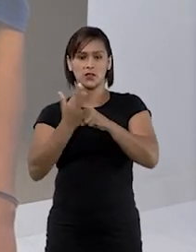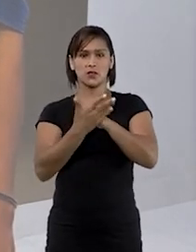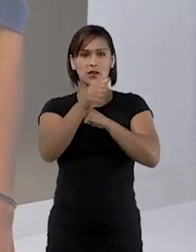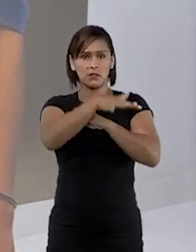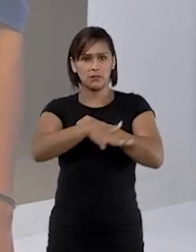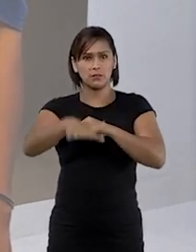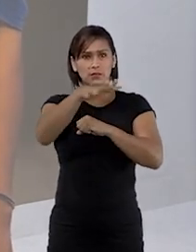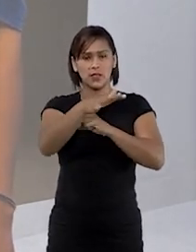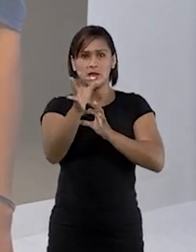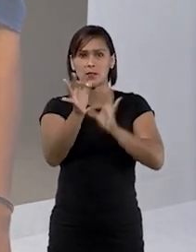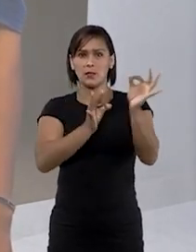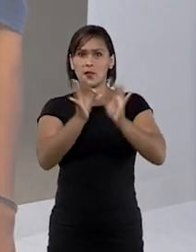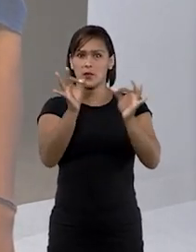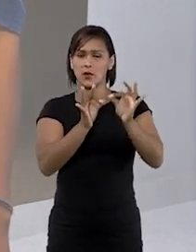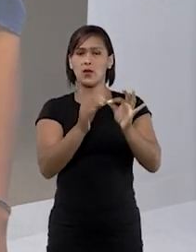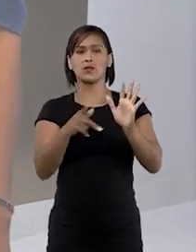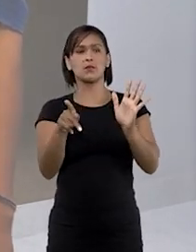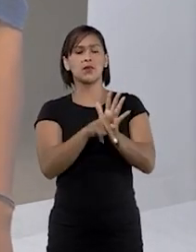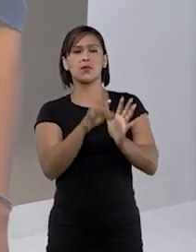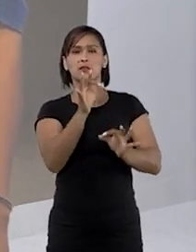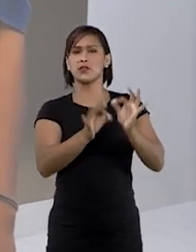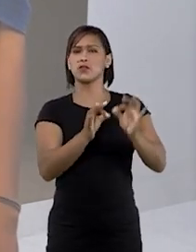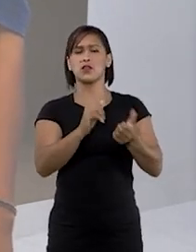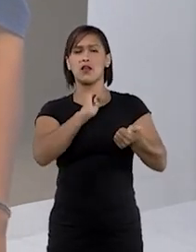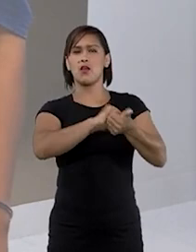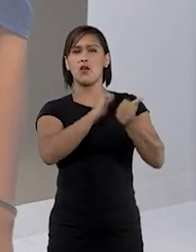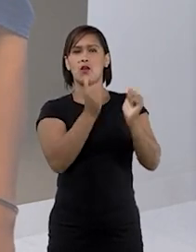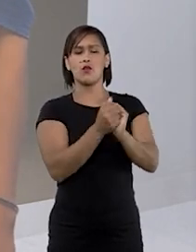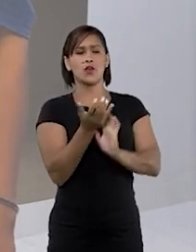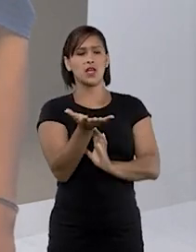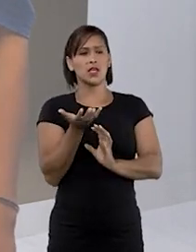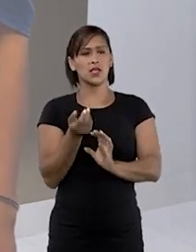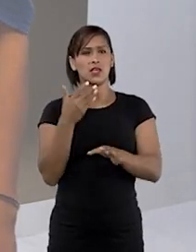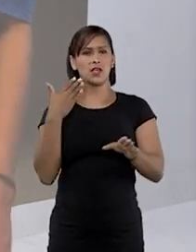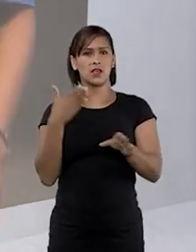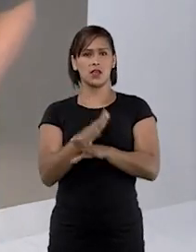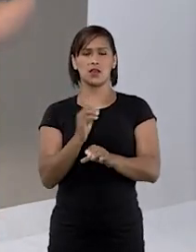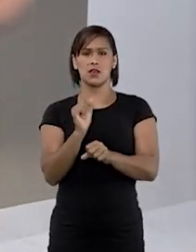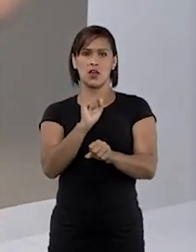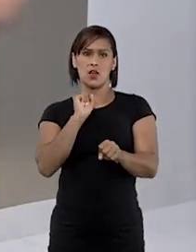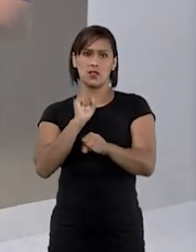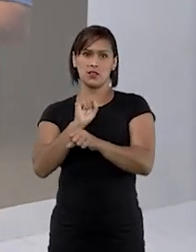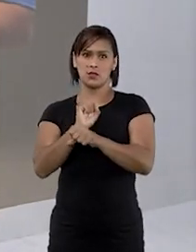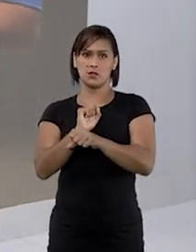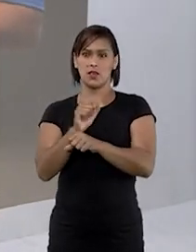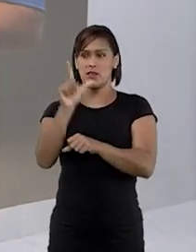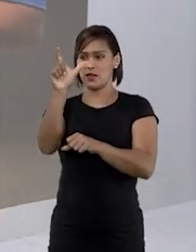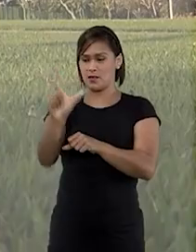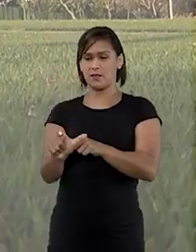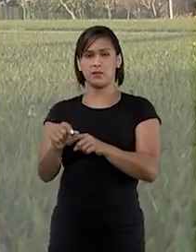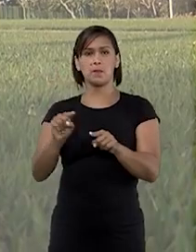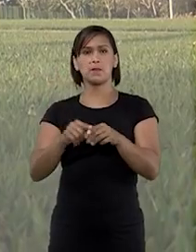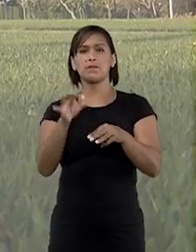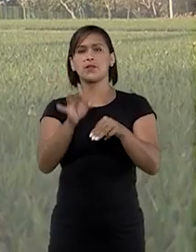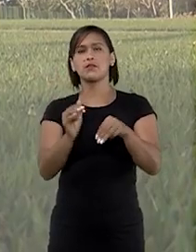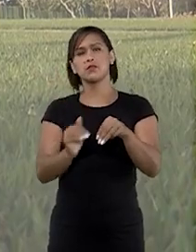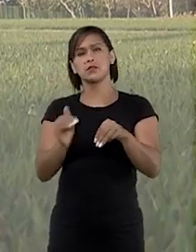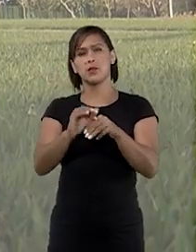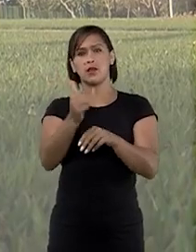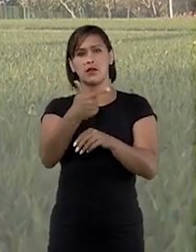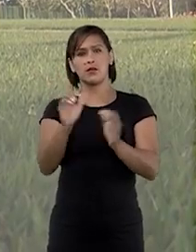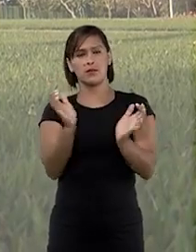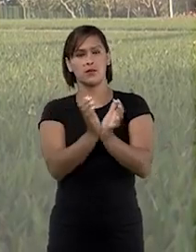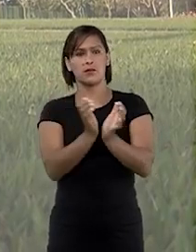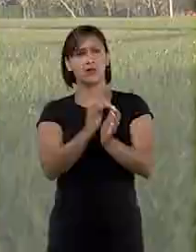na pandemia por ordem judicial não configura preterição de cadastro de reserva Os